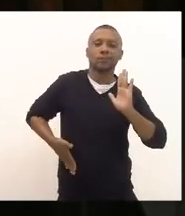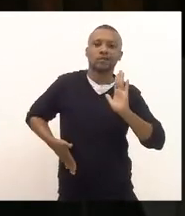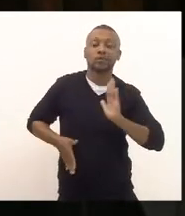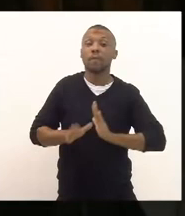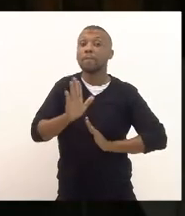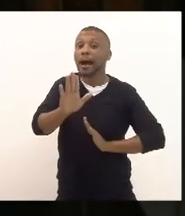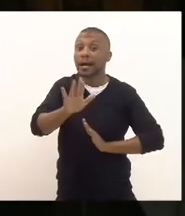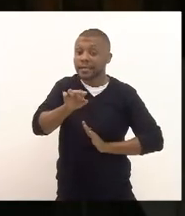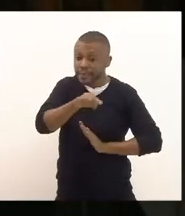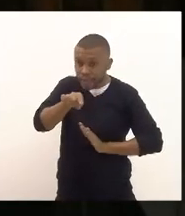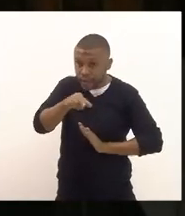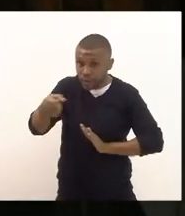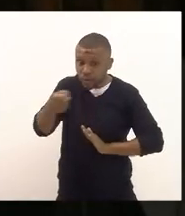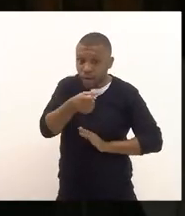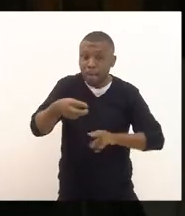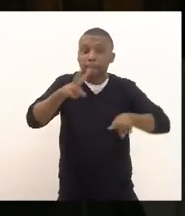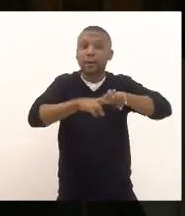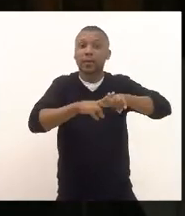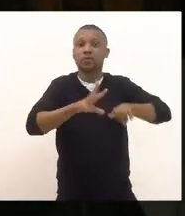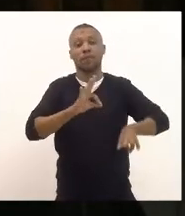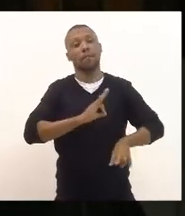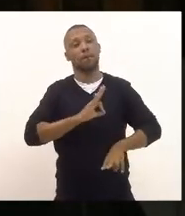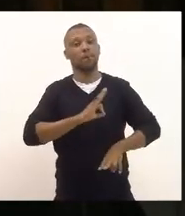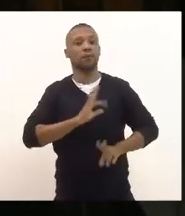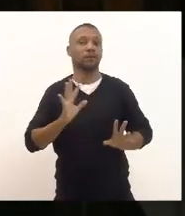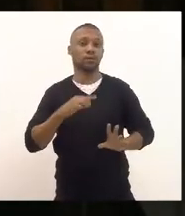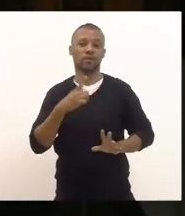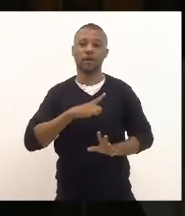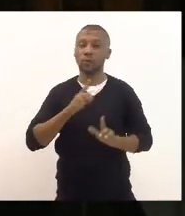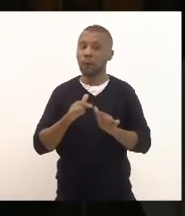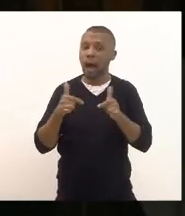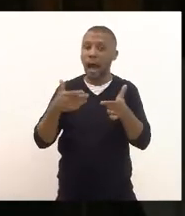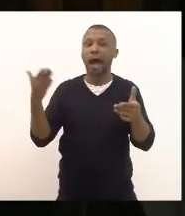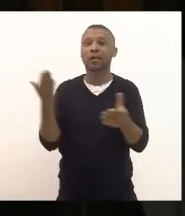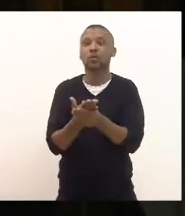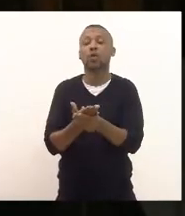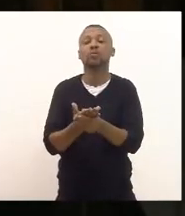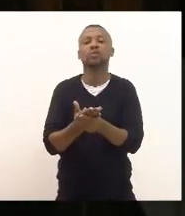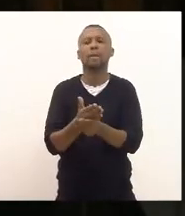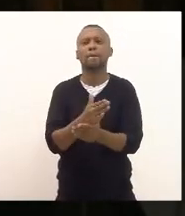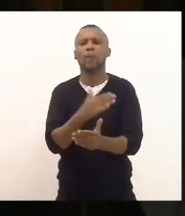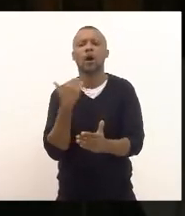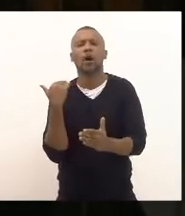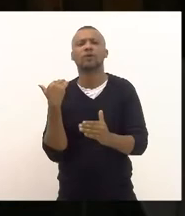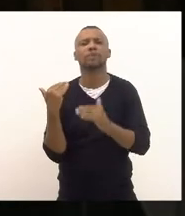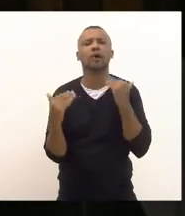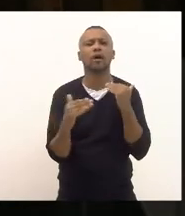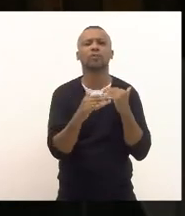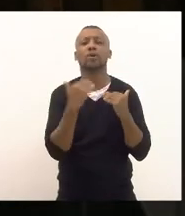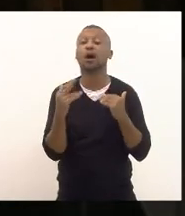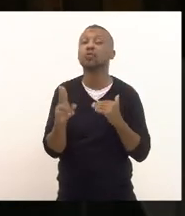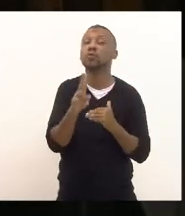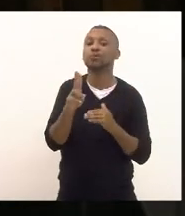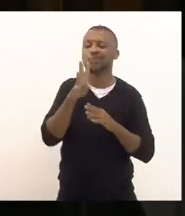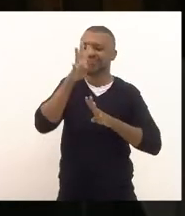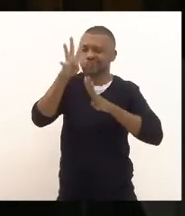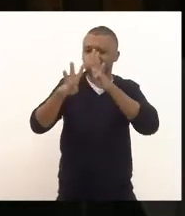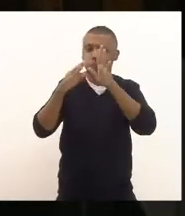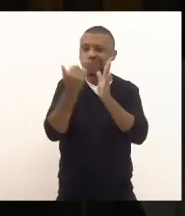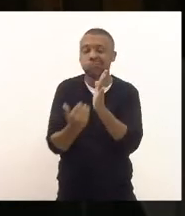deveriam ser presos pela polícia é o que a gente deve formação de mortes com o uso completamente